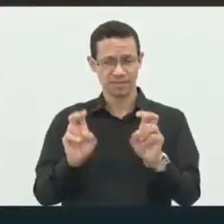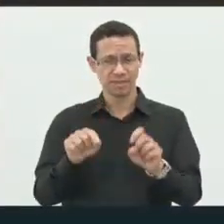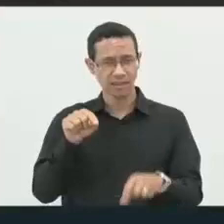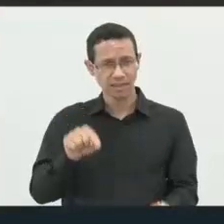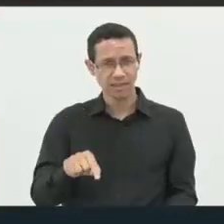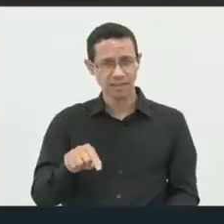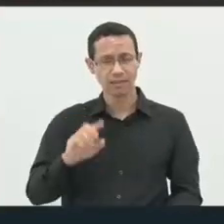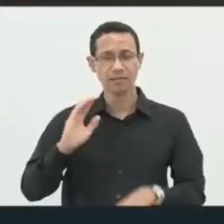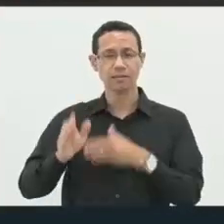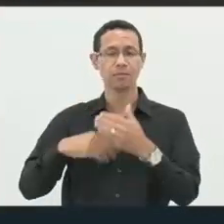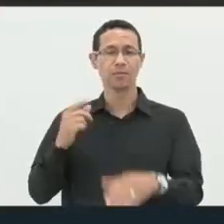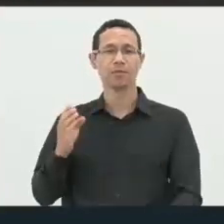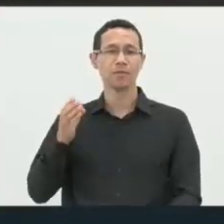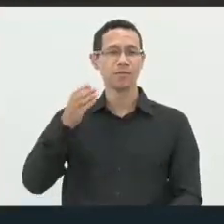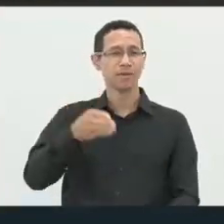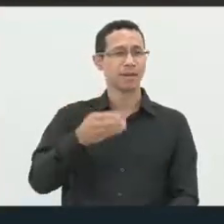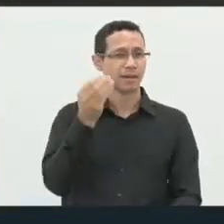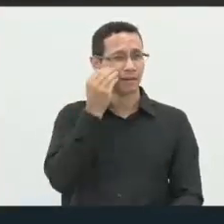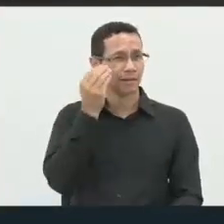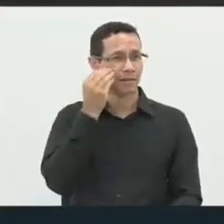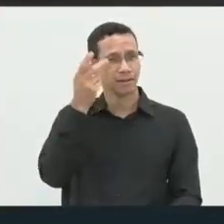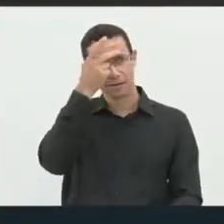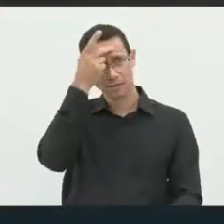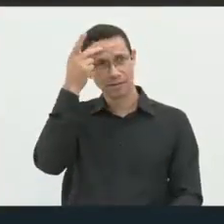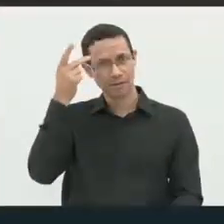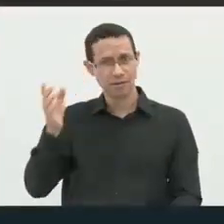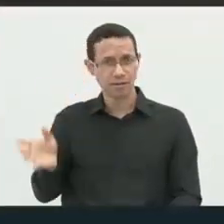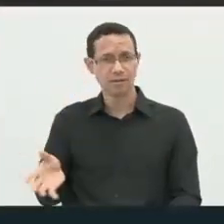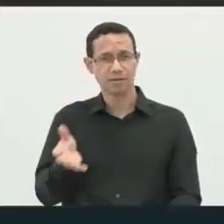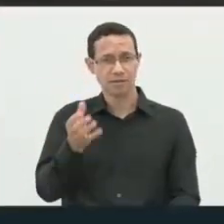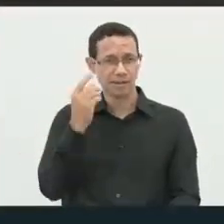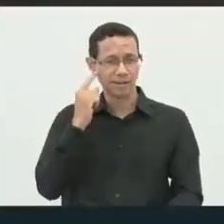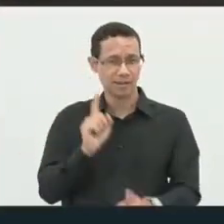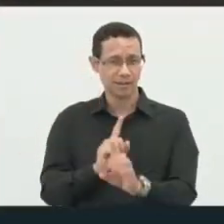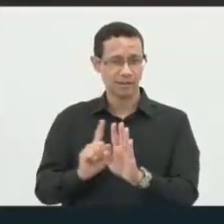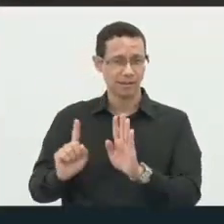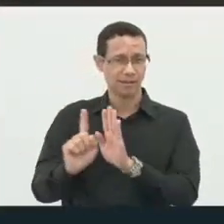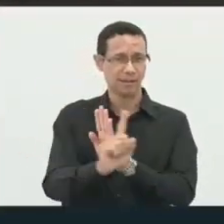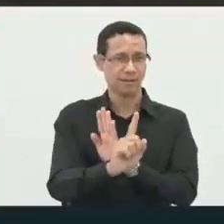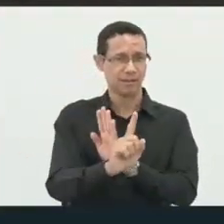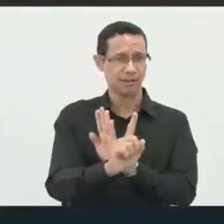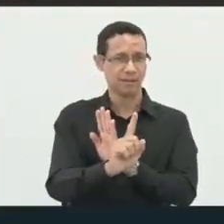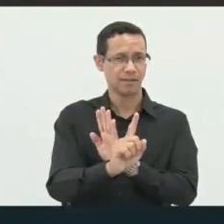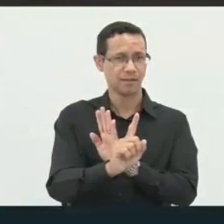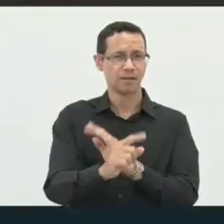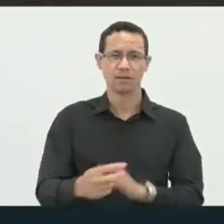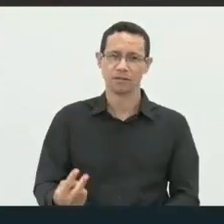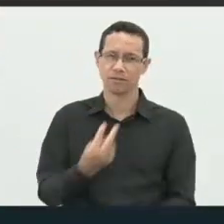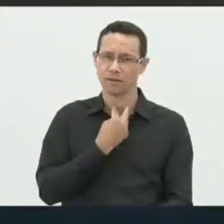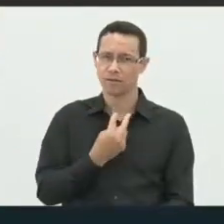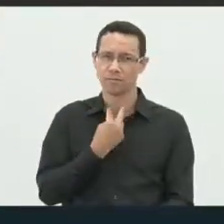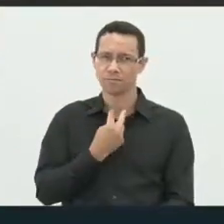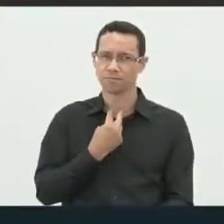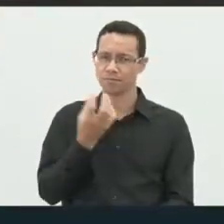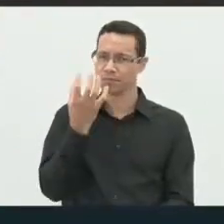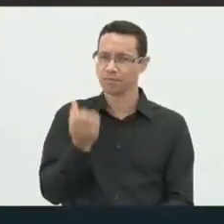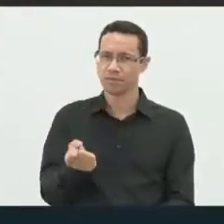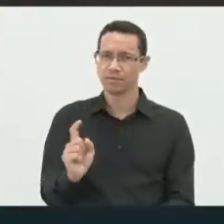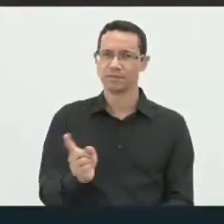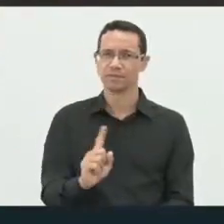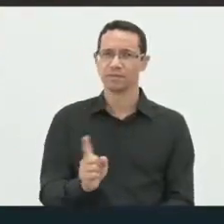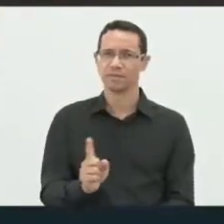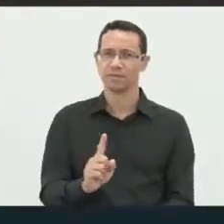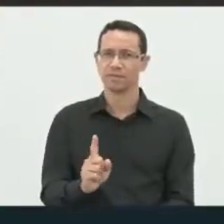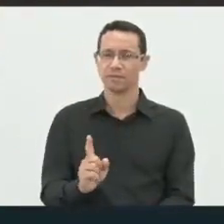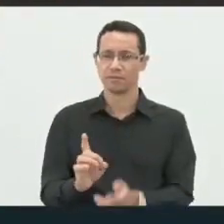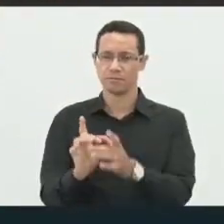lá e tentar passar pessoas na frente Isso não dá mais para a gente aceitar viu Vereador Nós temos que nos